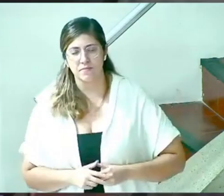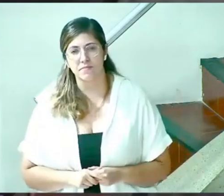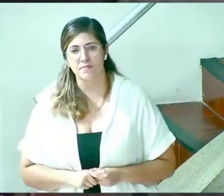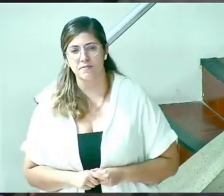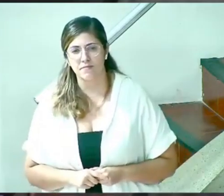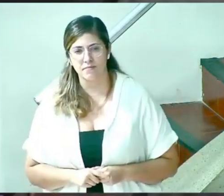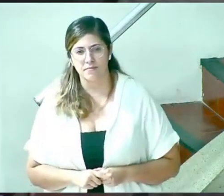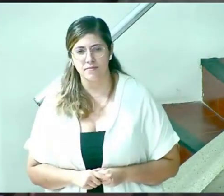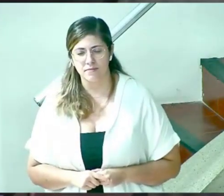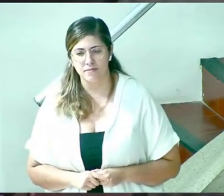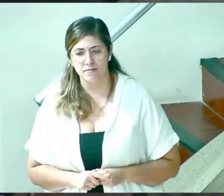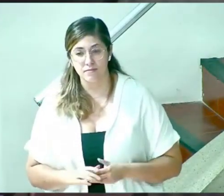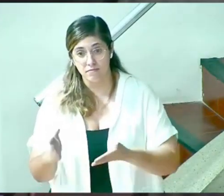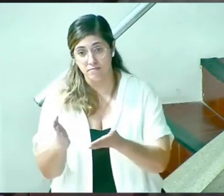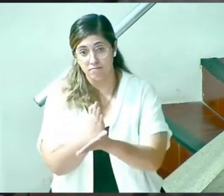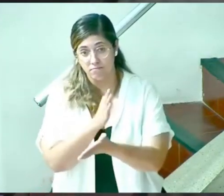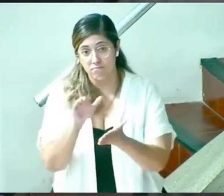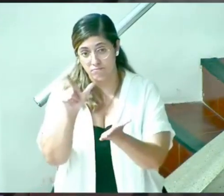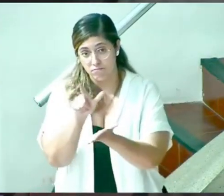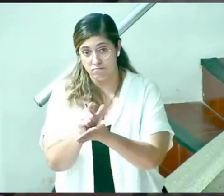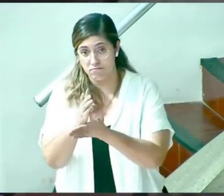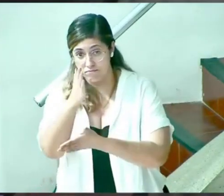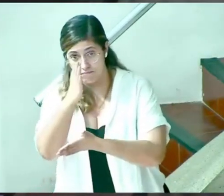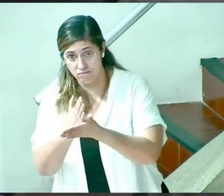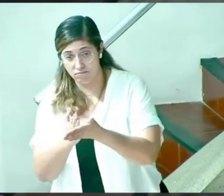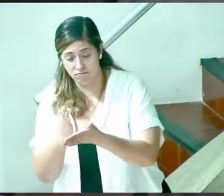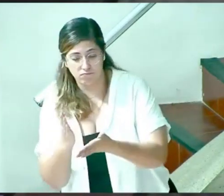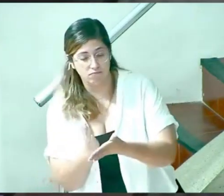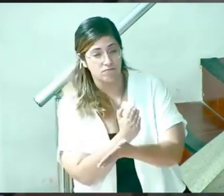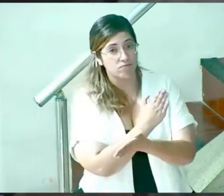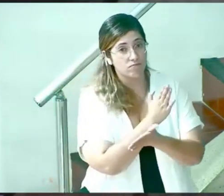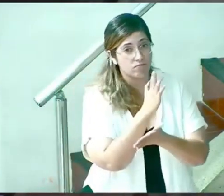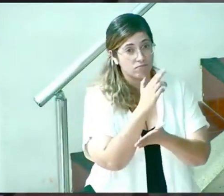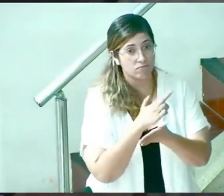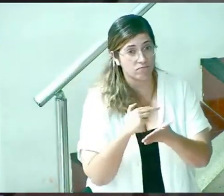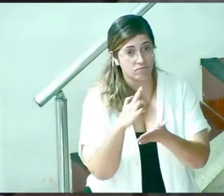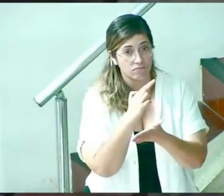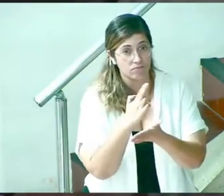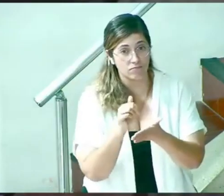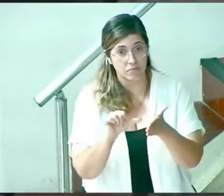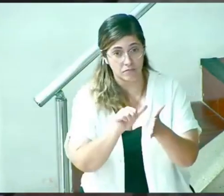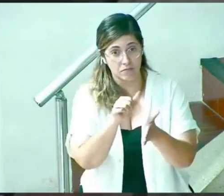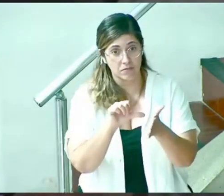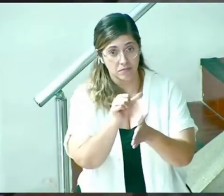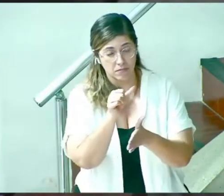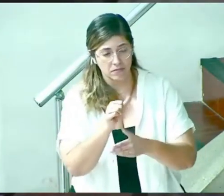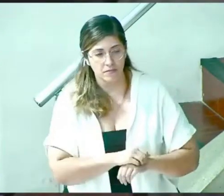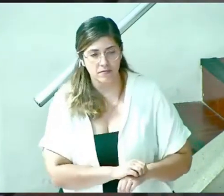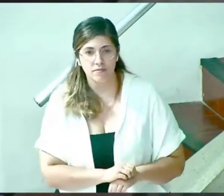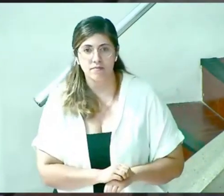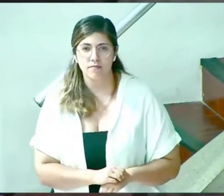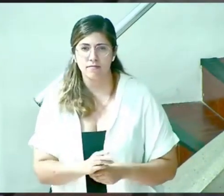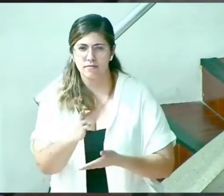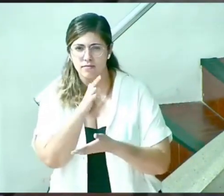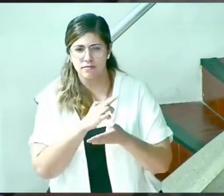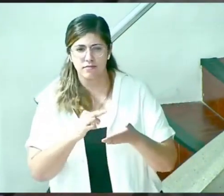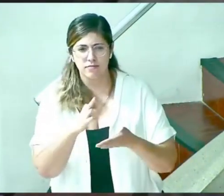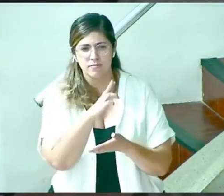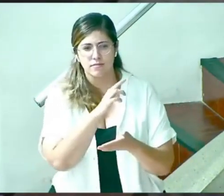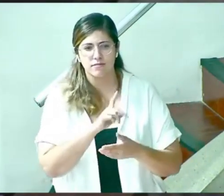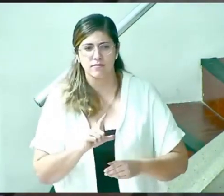Então, você pode aí dividir a página em duas partes. A primeira parte, desenhe